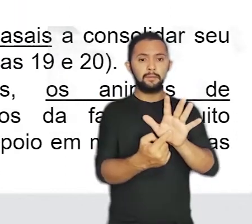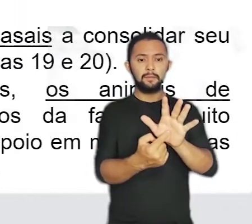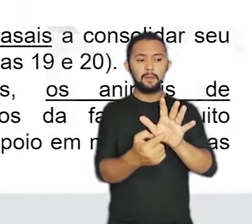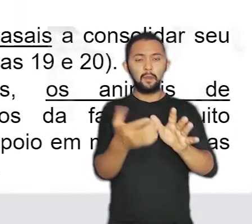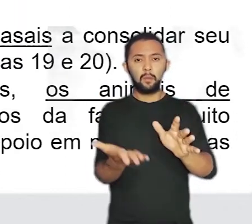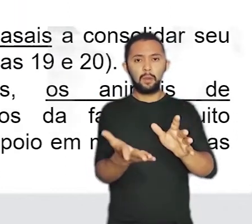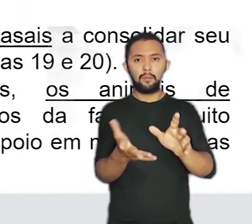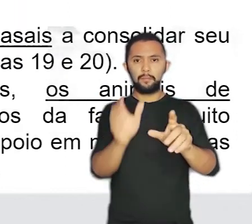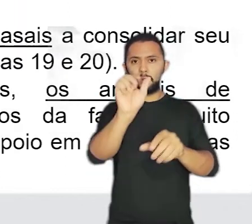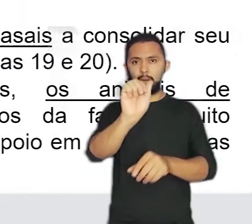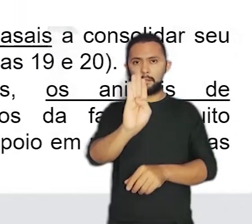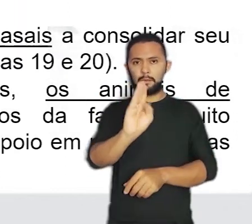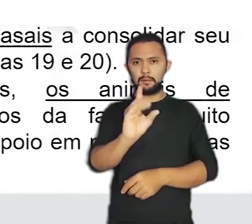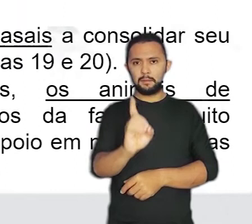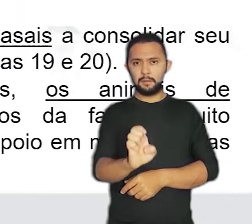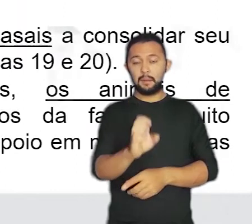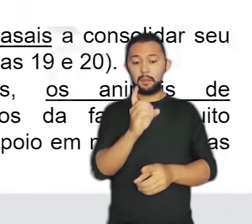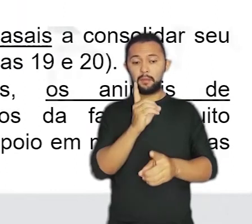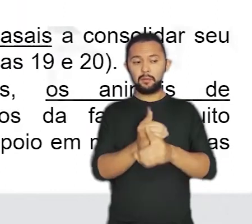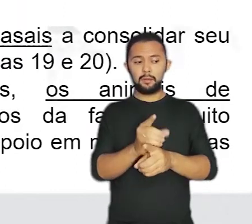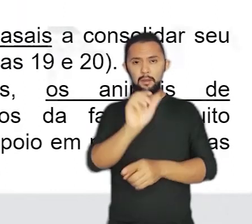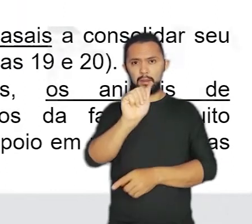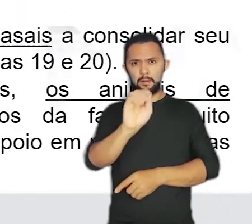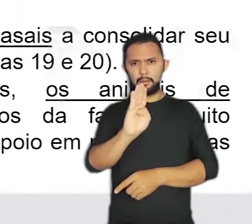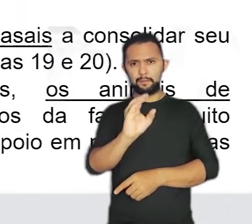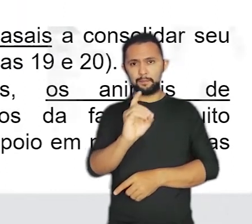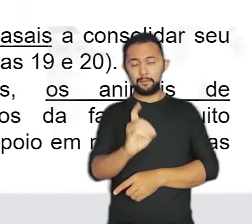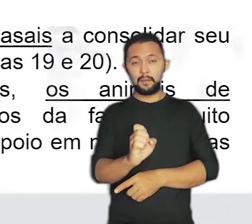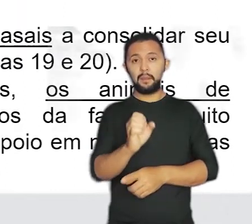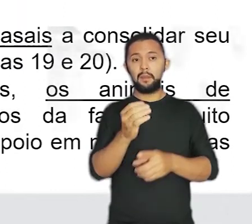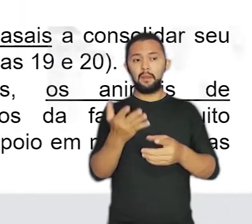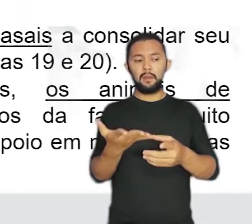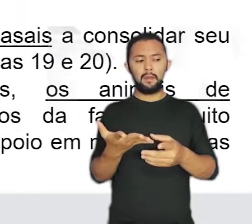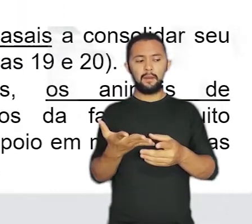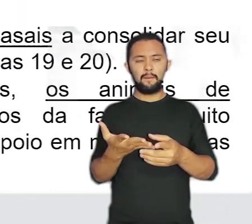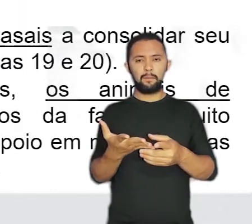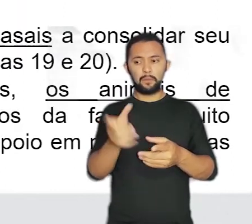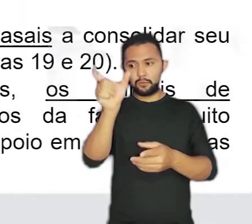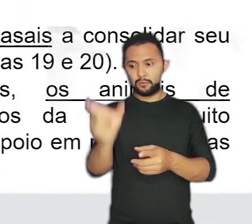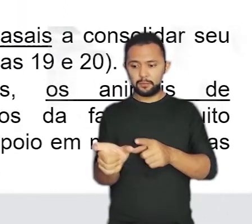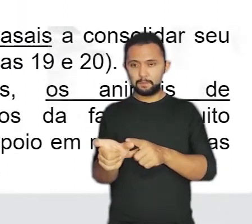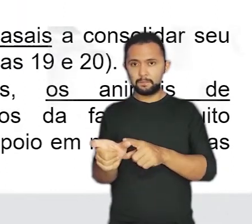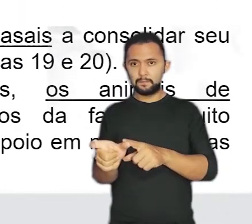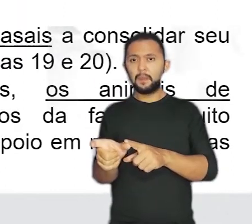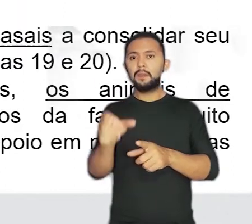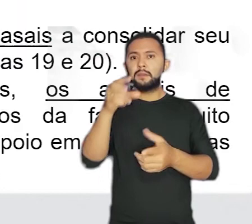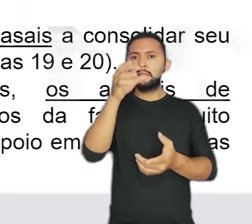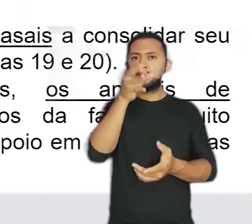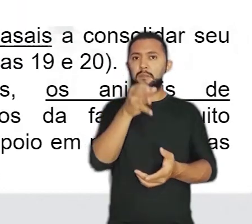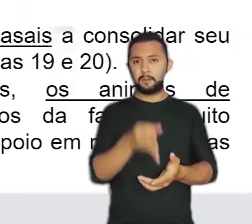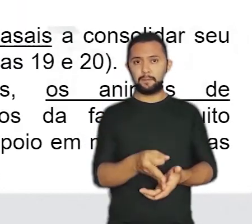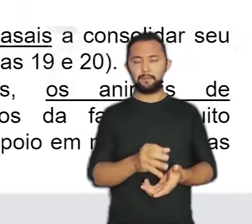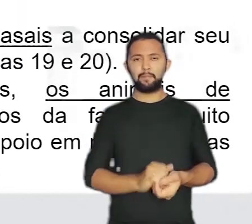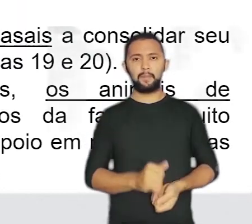alternativa. Então, você vai identificar a alternativa em que o sujeito está corretamente destacado. Então, na letra A